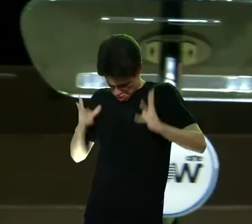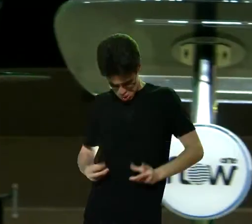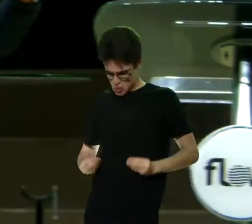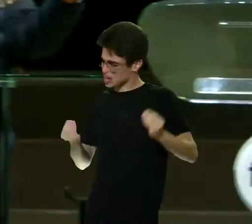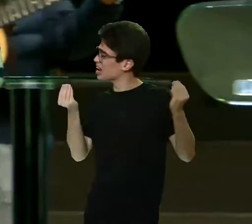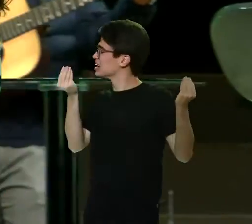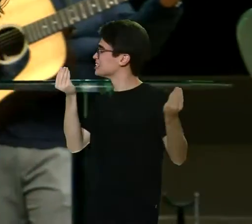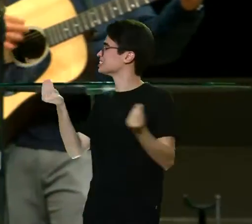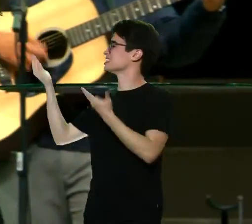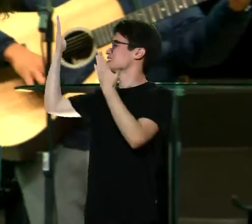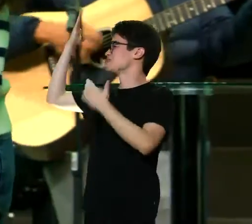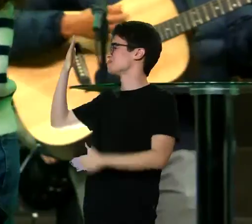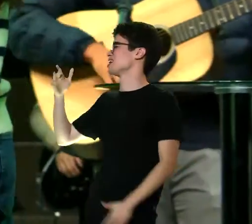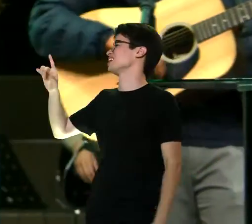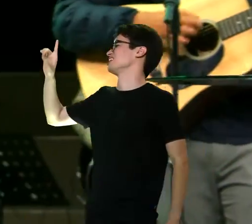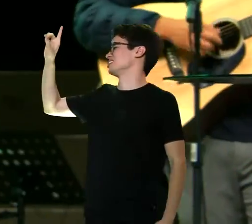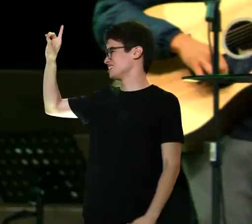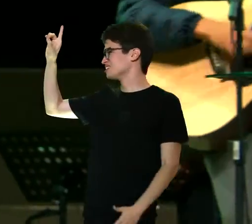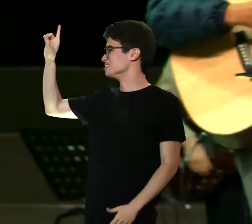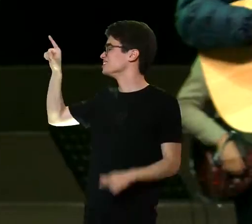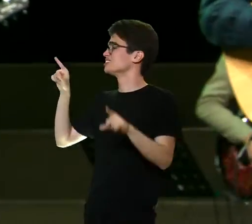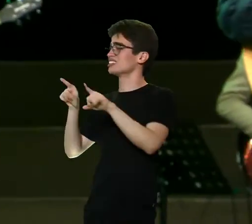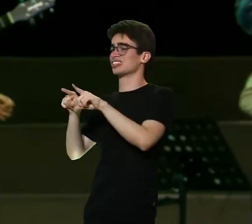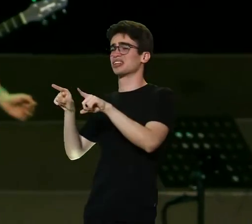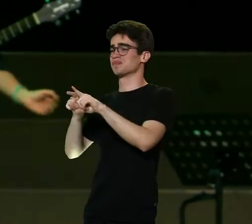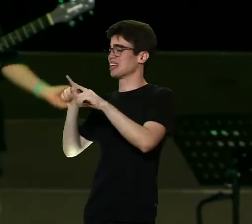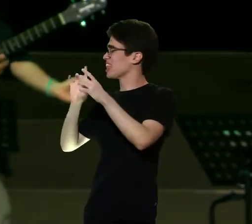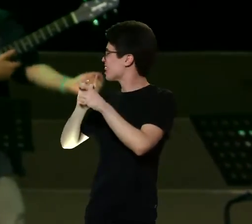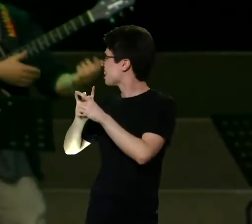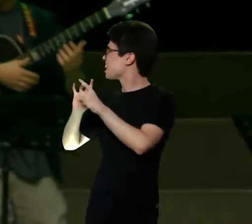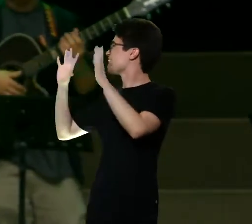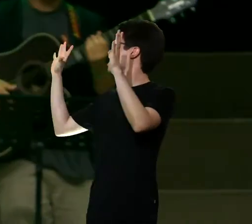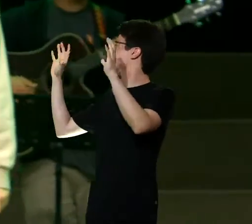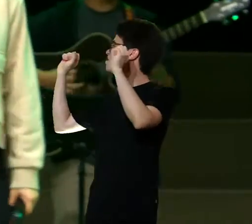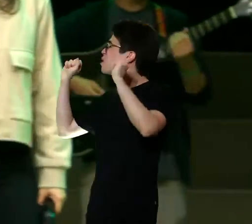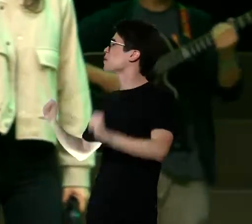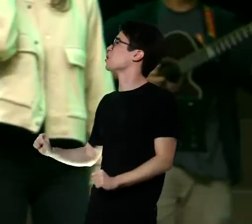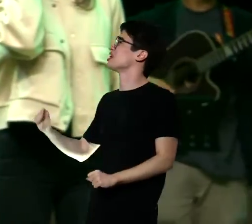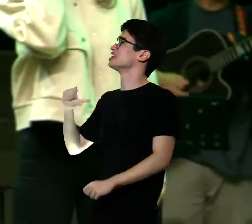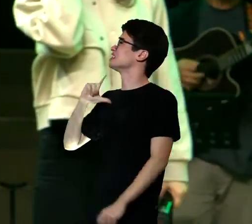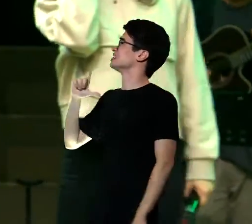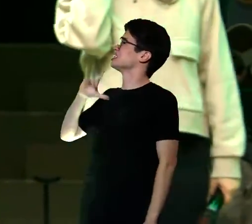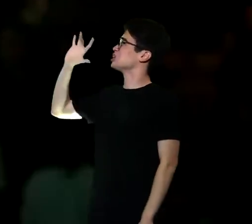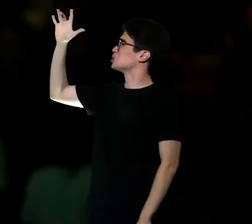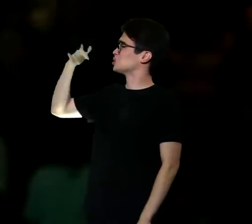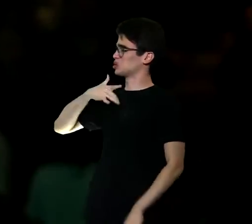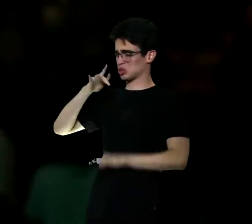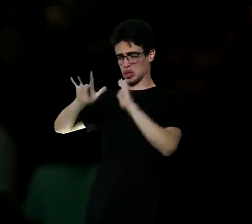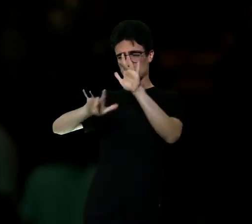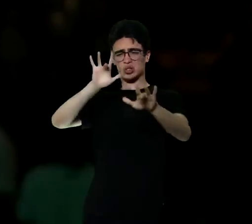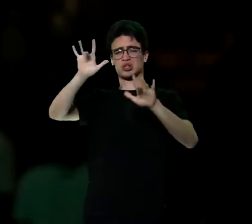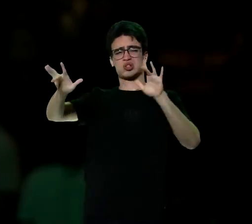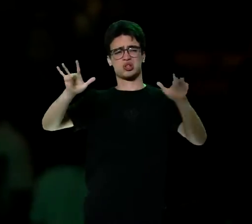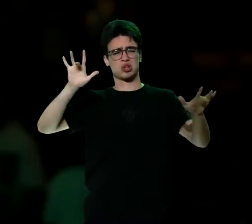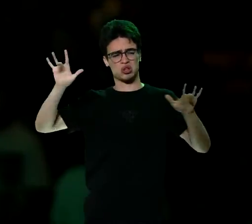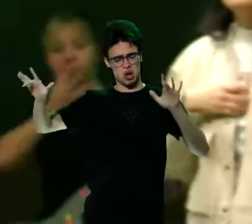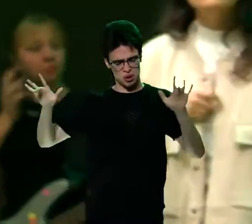na Sua presença e dar liberdade para que o Senhor possa agir através das nossas vidas, Jesus.